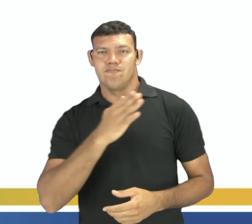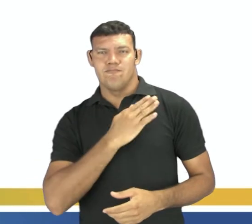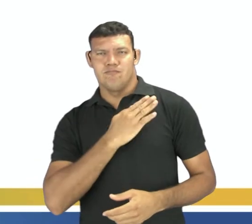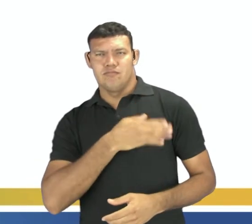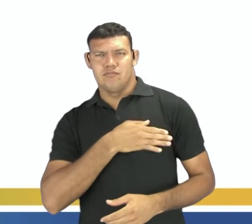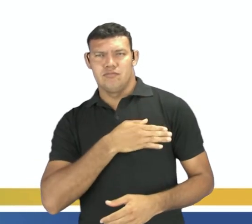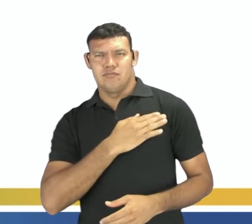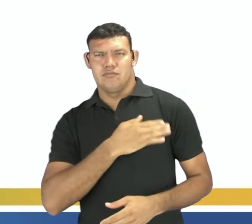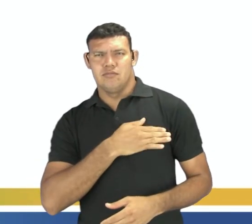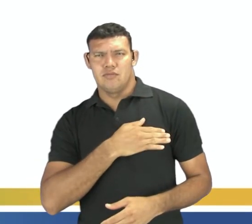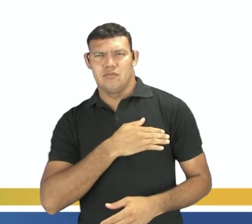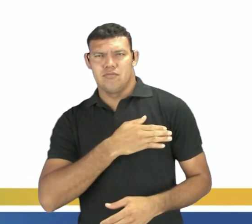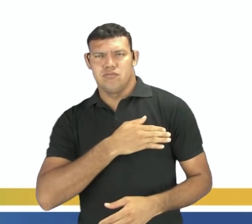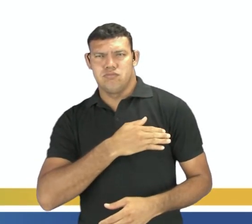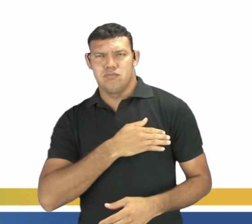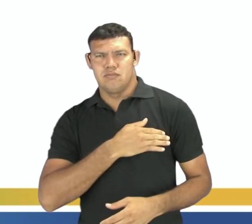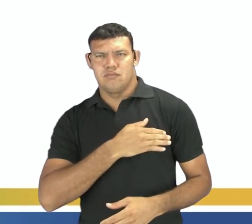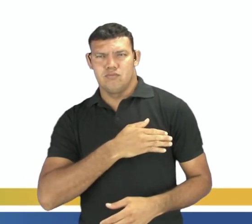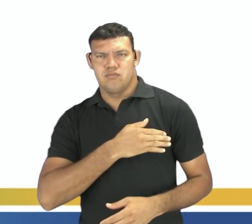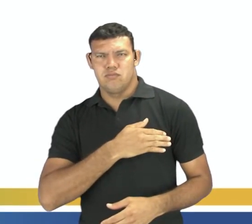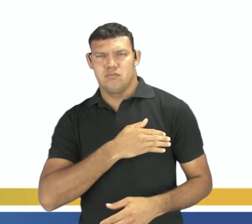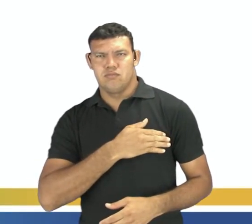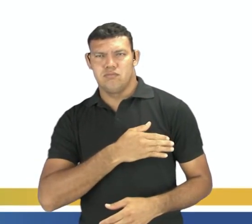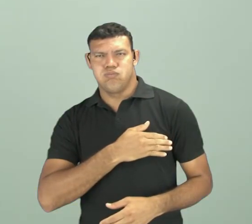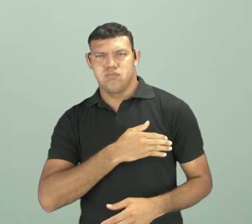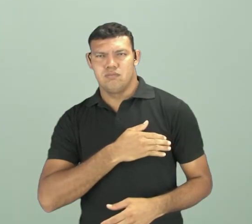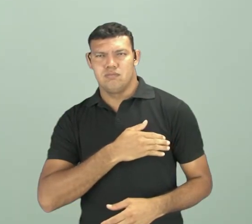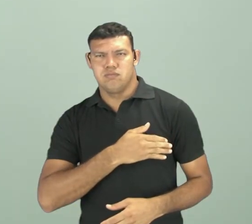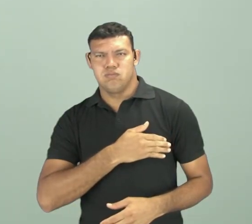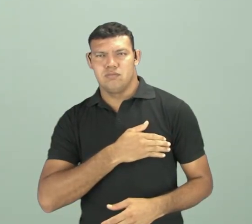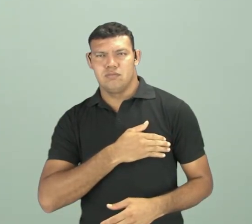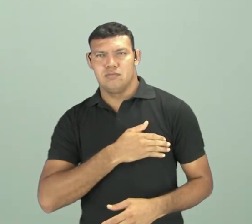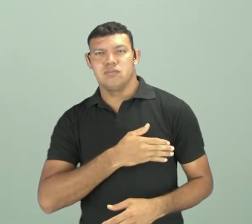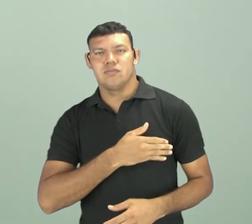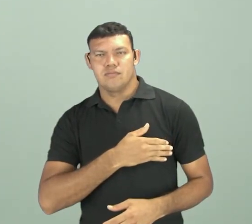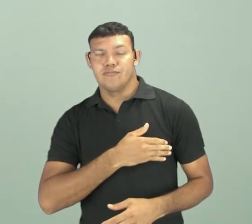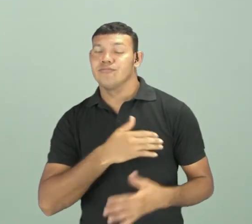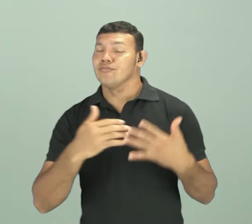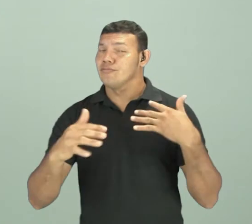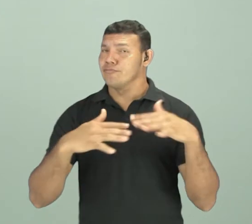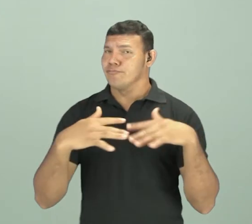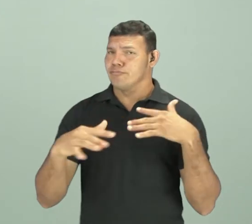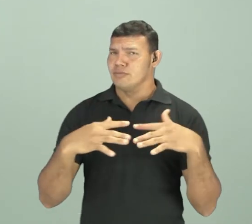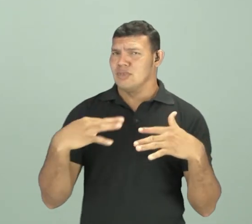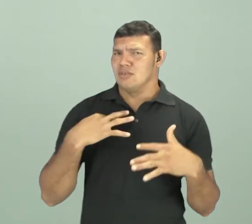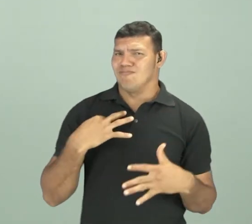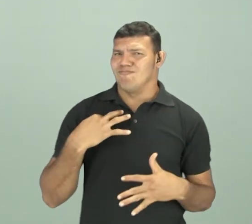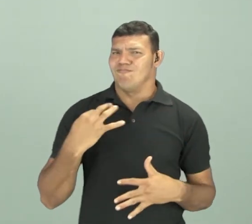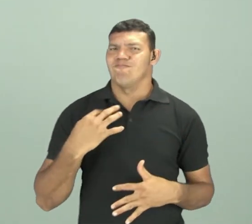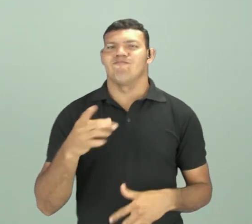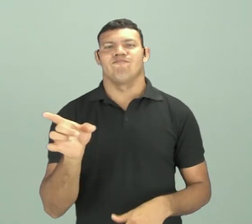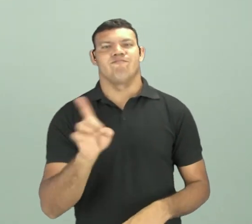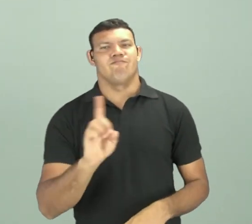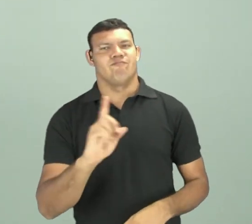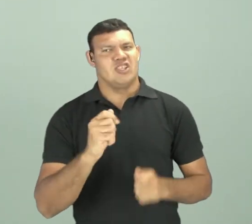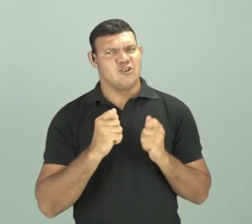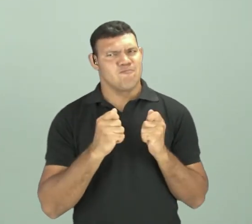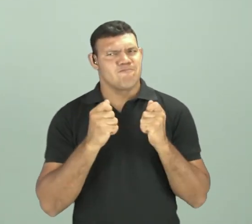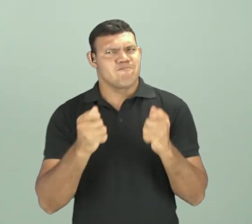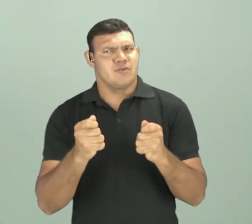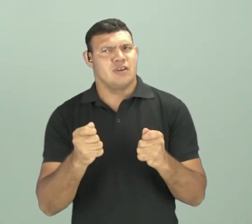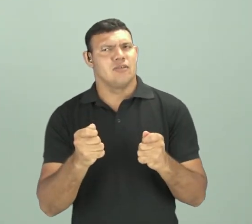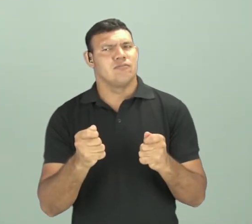se contraindo, está se movimentando, então é um movimento que você não consegue controlar.